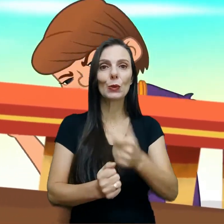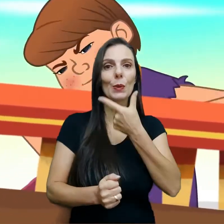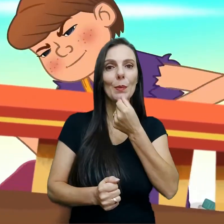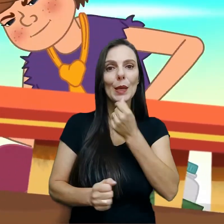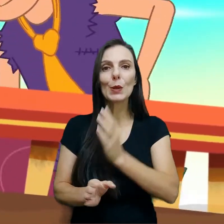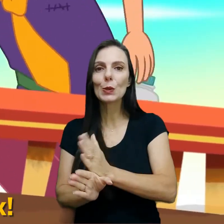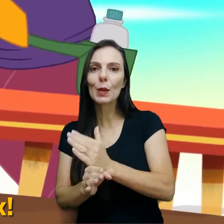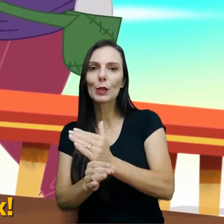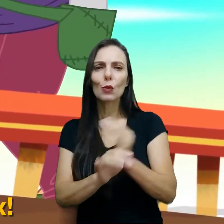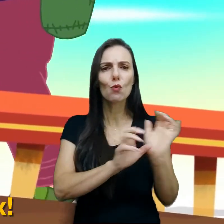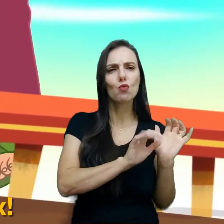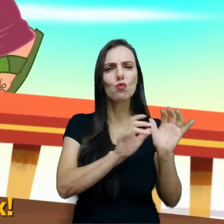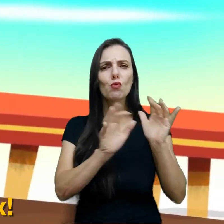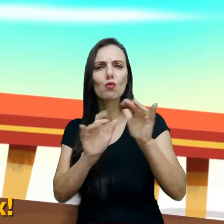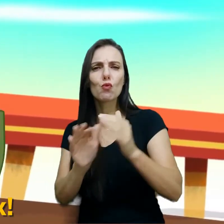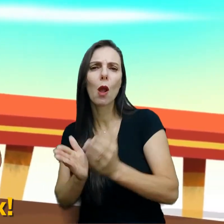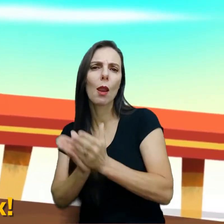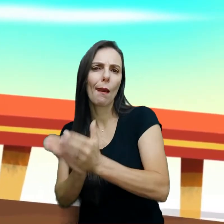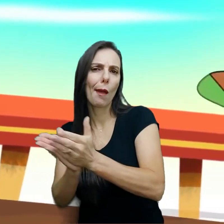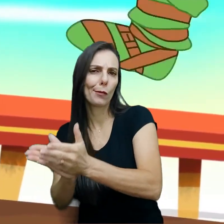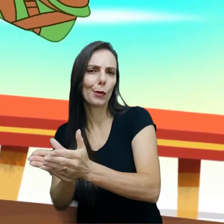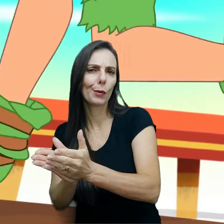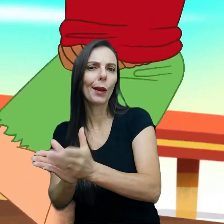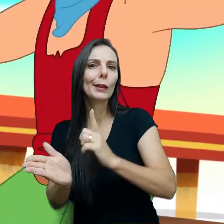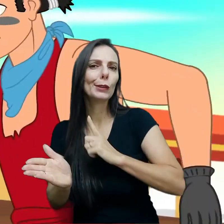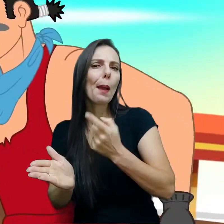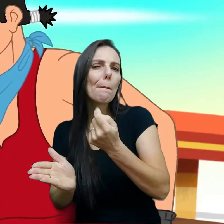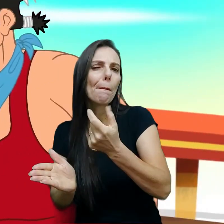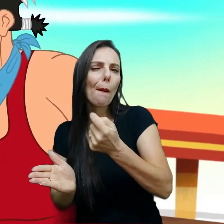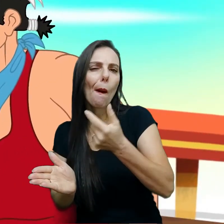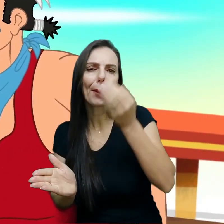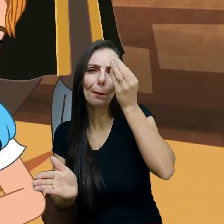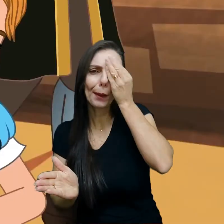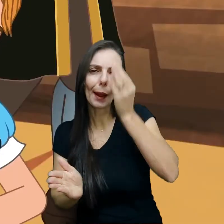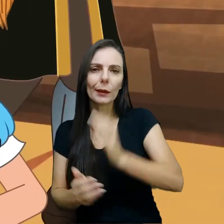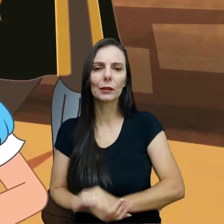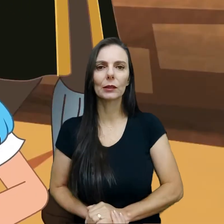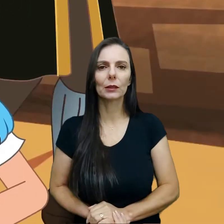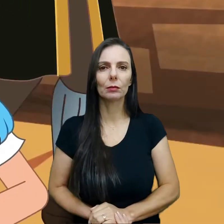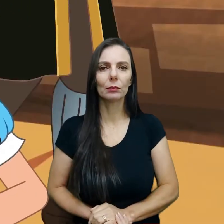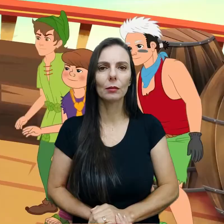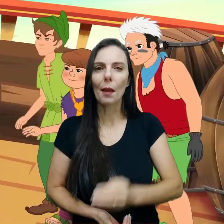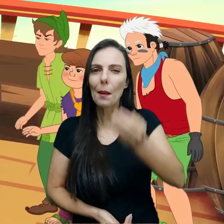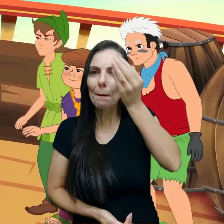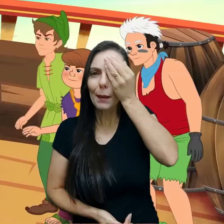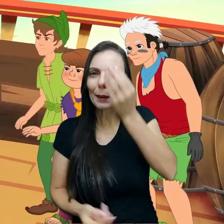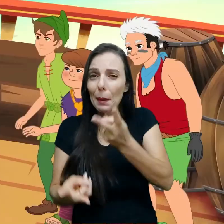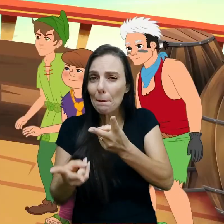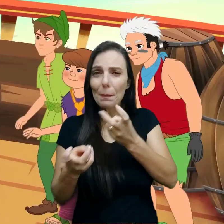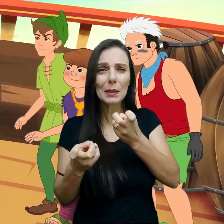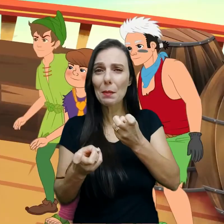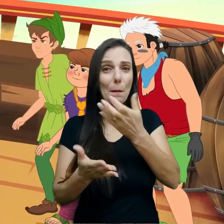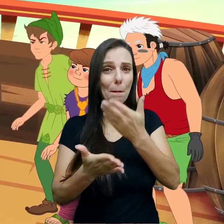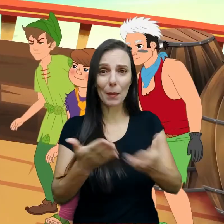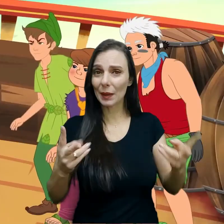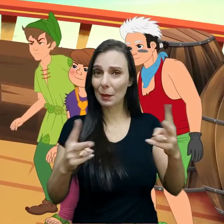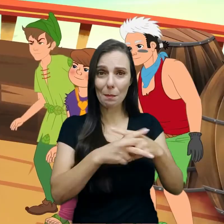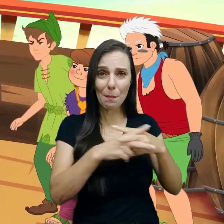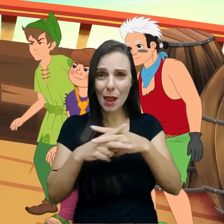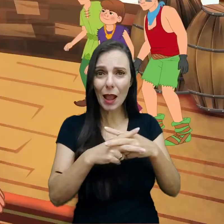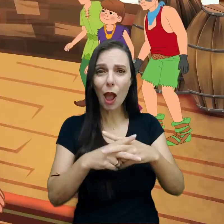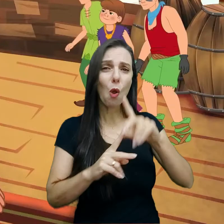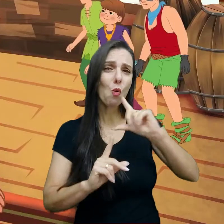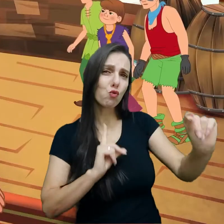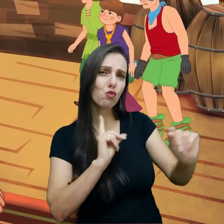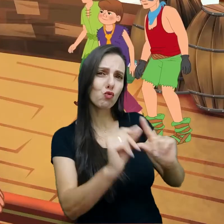garotos perdidos entraram no navio de Hook, onde haviam somente alguns piratas. Quando eles perceberam que